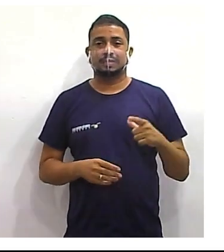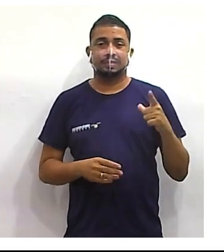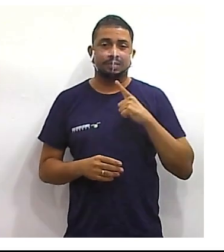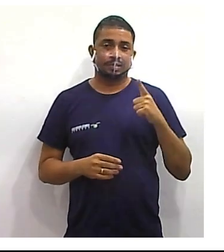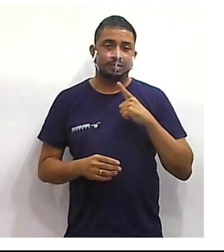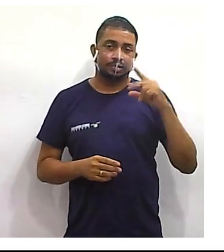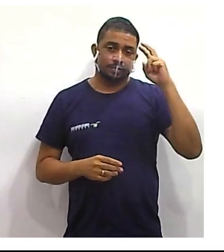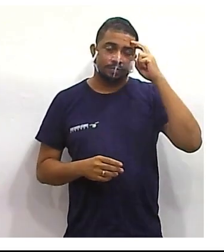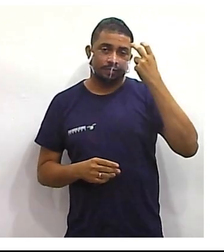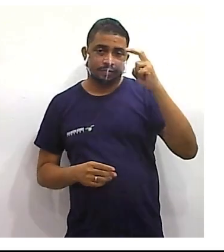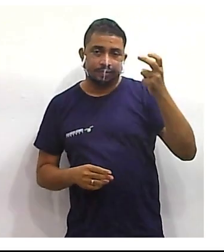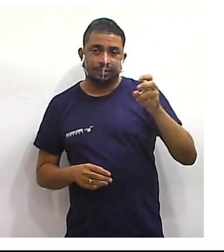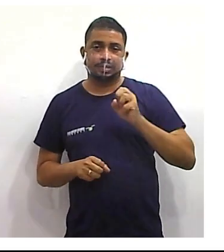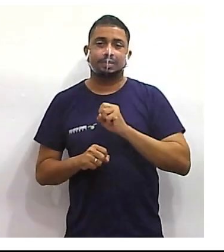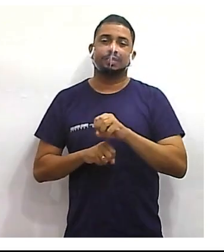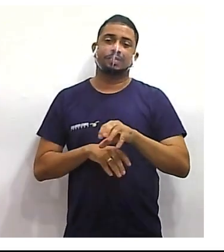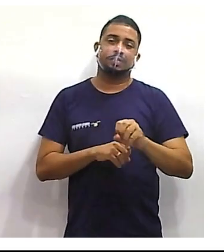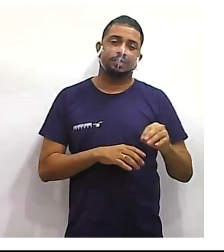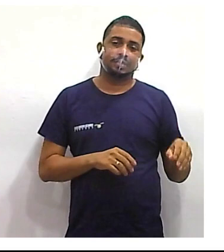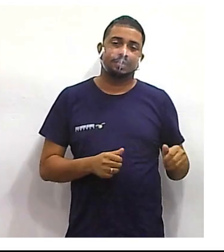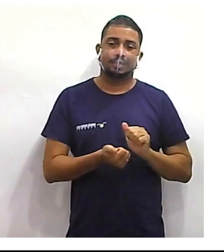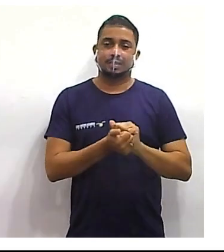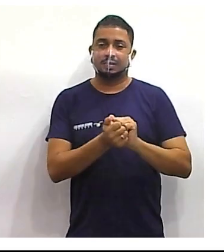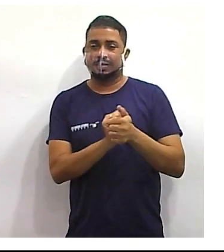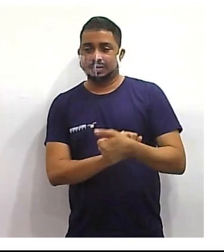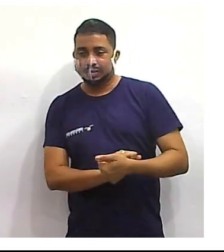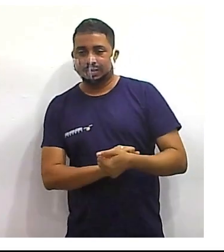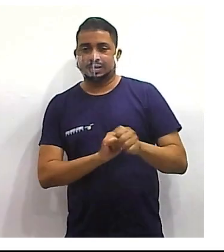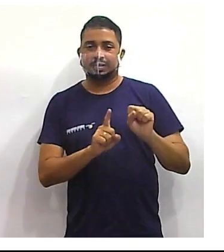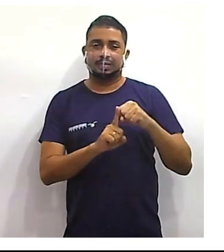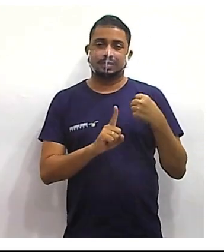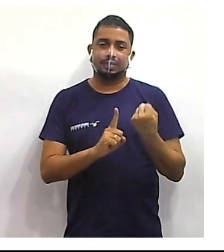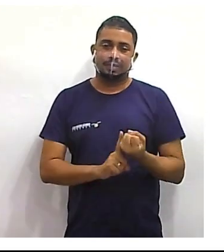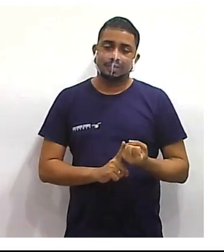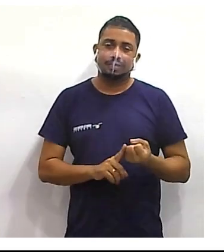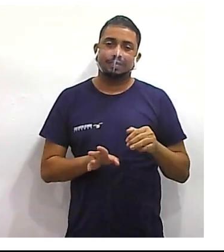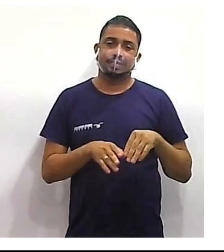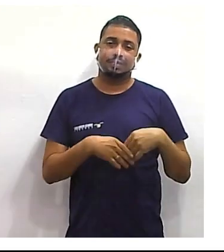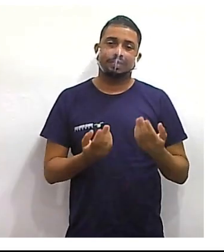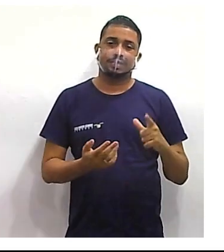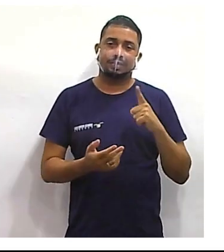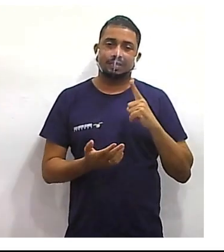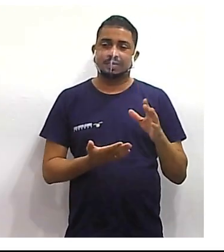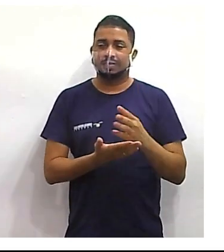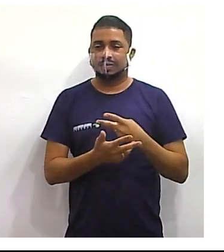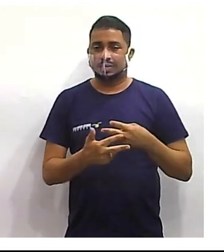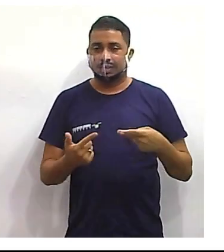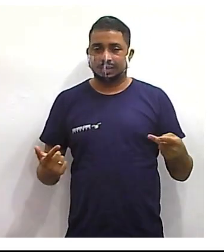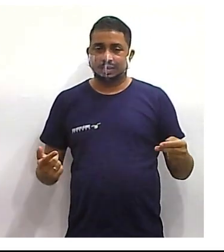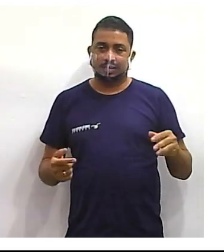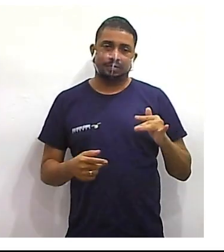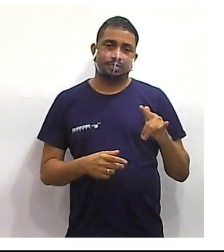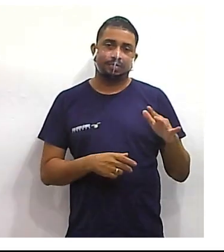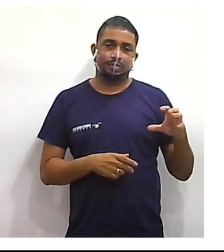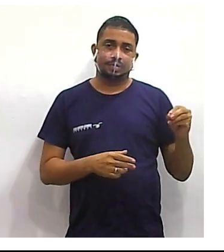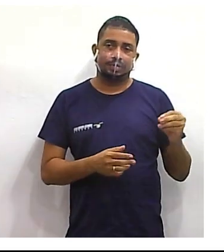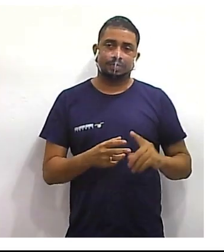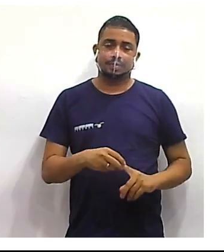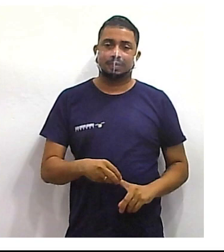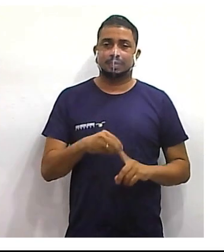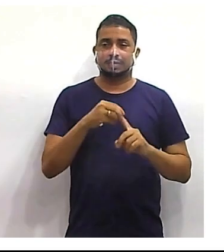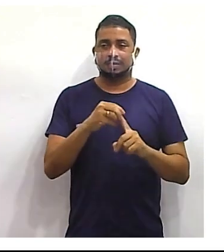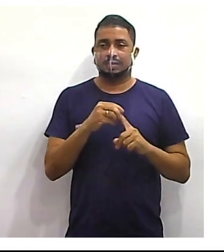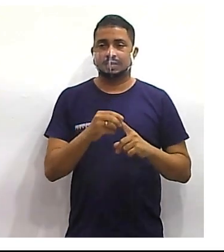questões culturais, educacionais, desportivas e sociais. E ele tem várias funções, né? A principal função